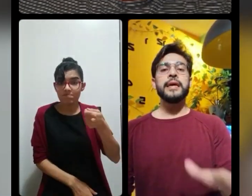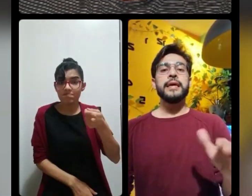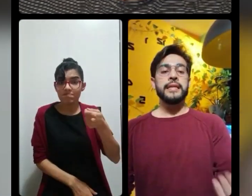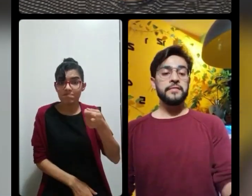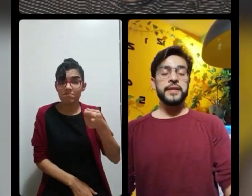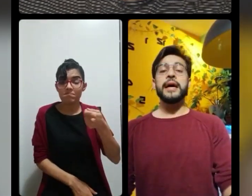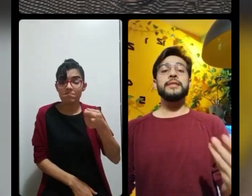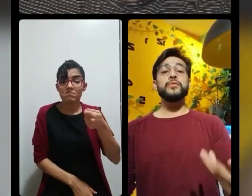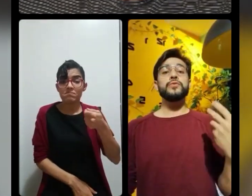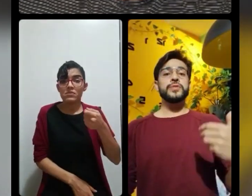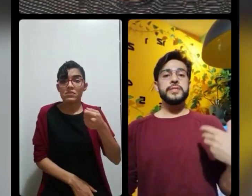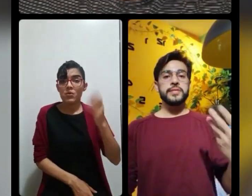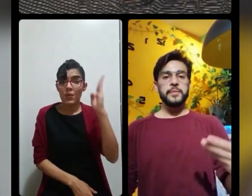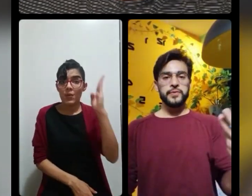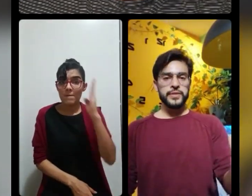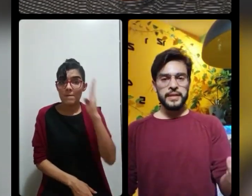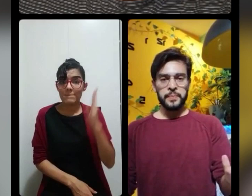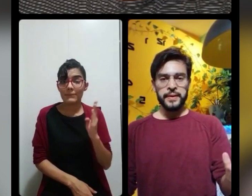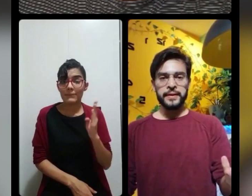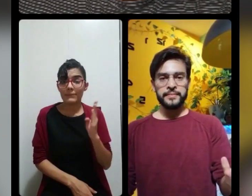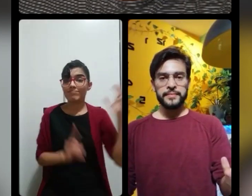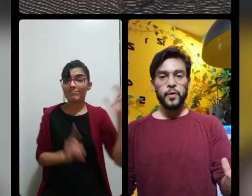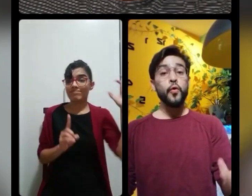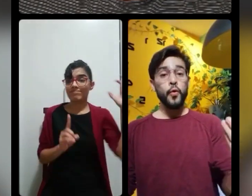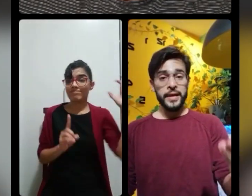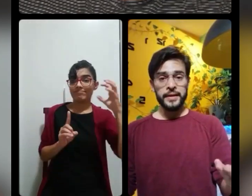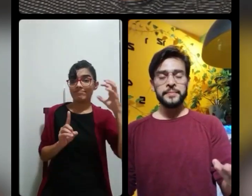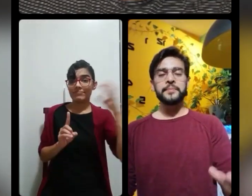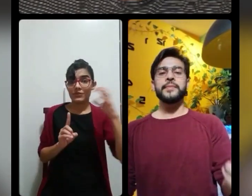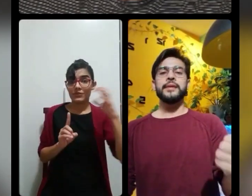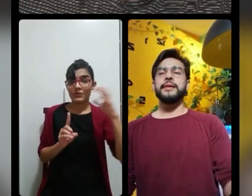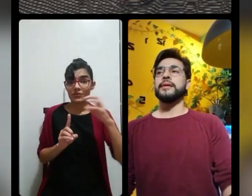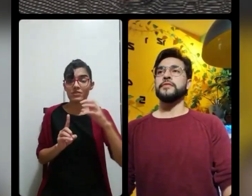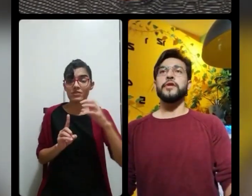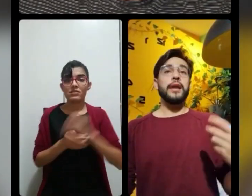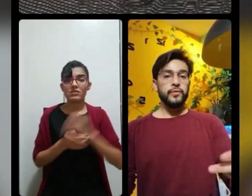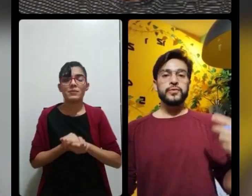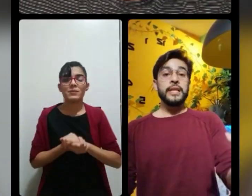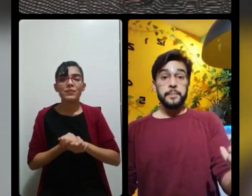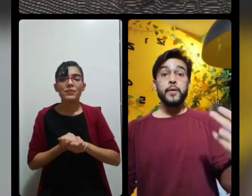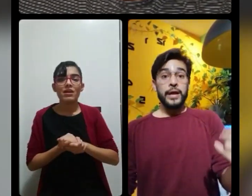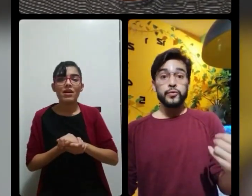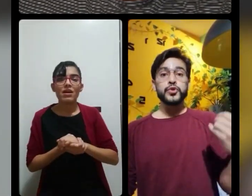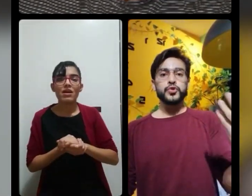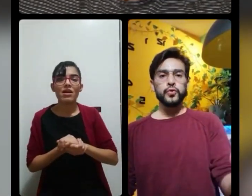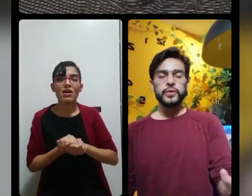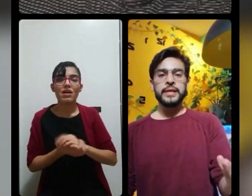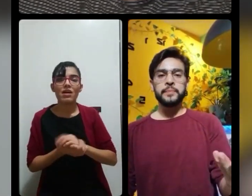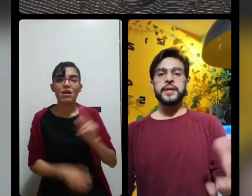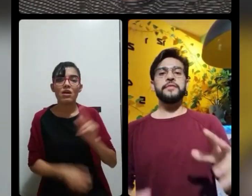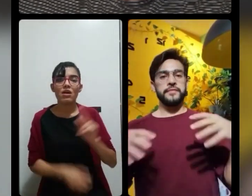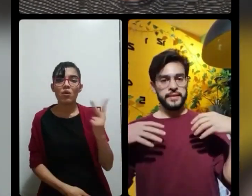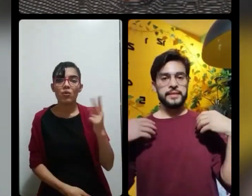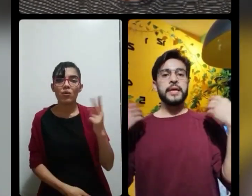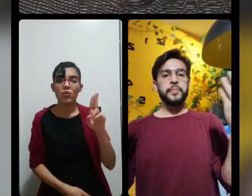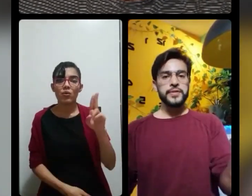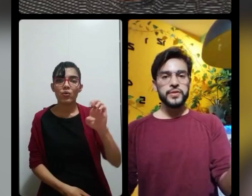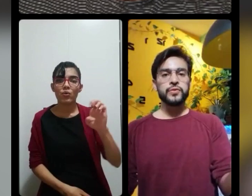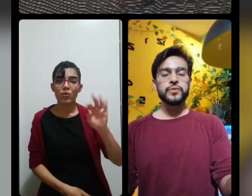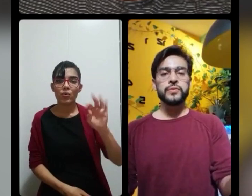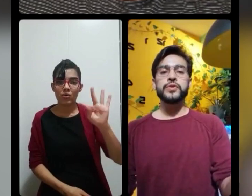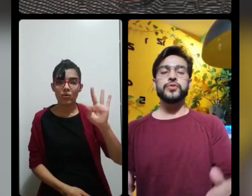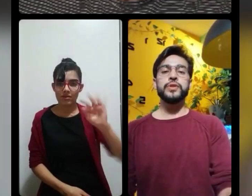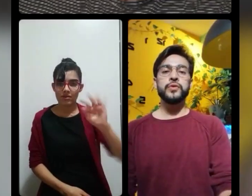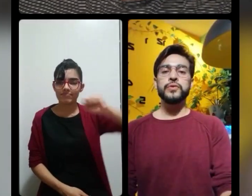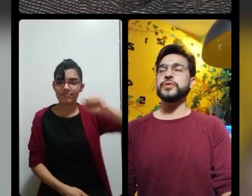publicado. Na verdade, um dos discípulos de Lepé, Rouet, que foi aluno de Lepé, um aluno surdo de Lepé, e depois